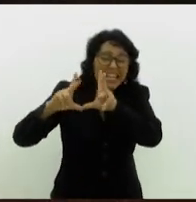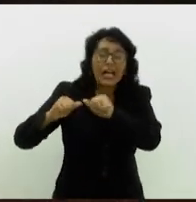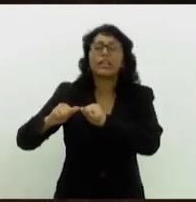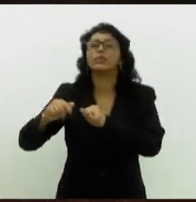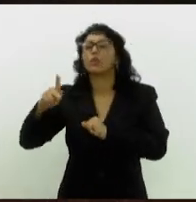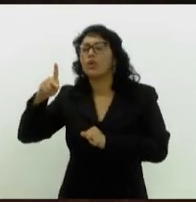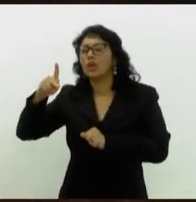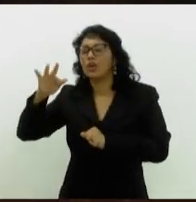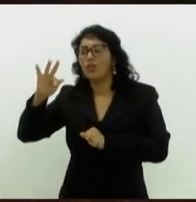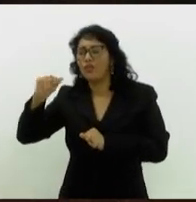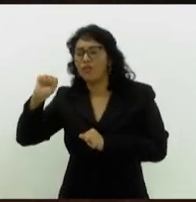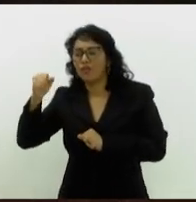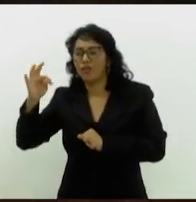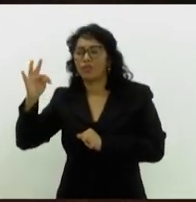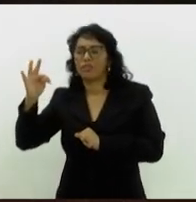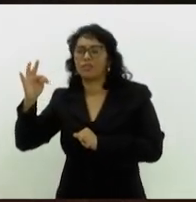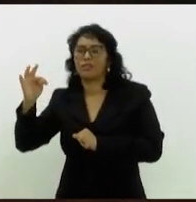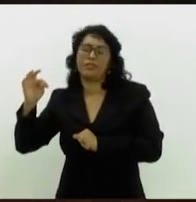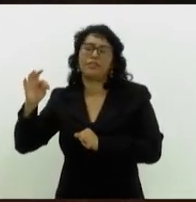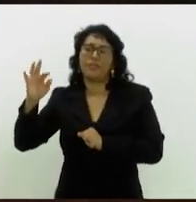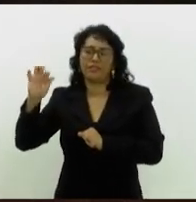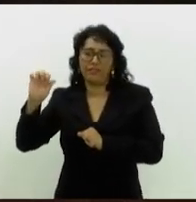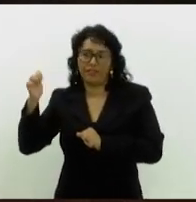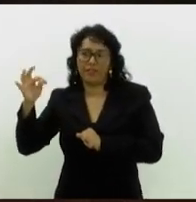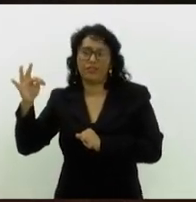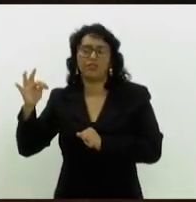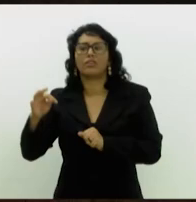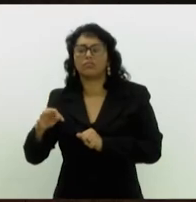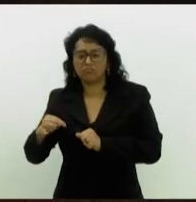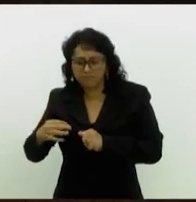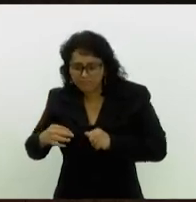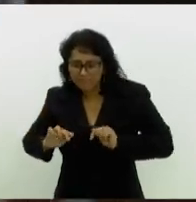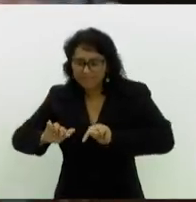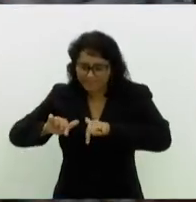ququ na defesa dos direitos dos Servidores